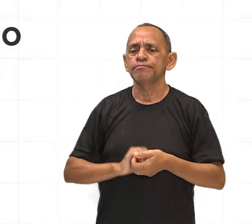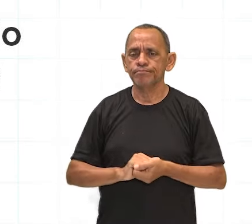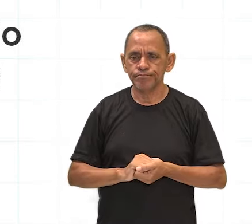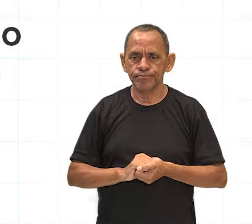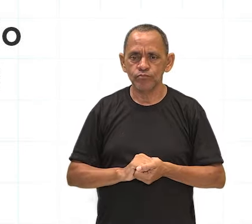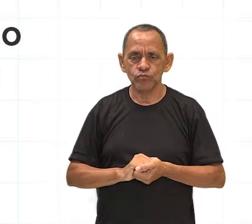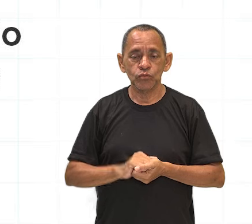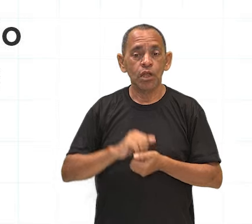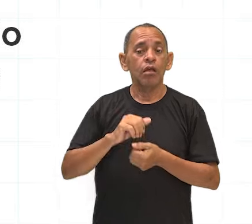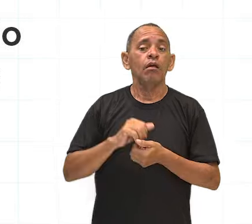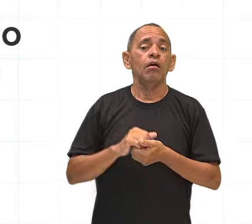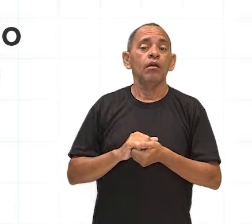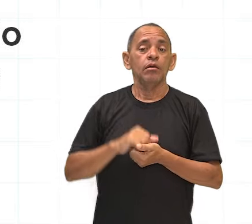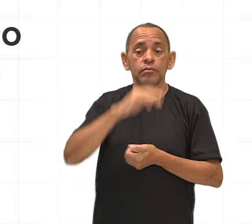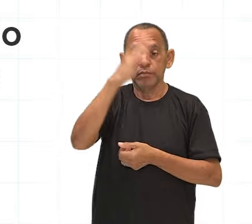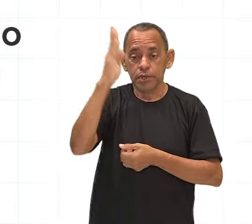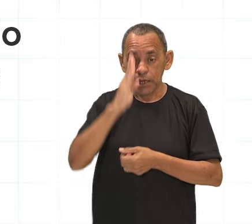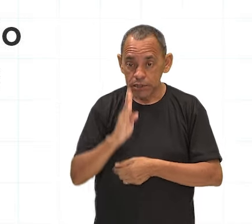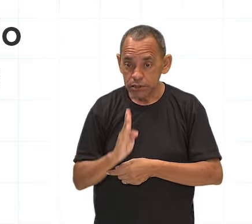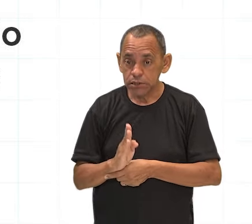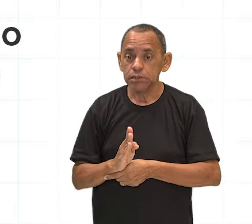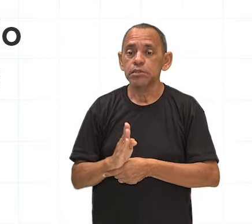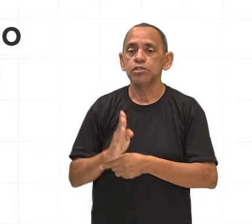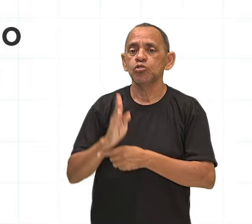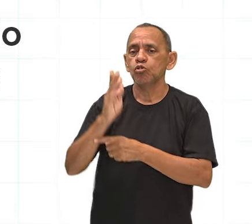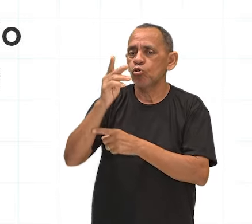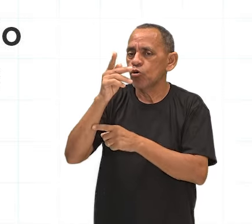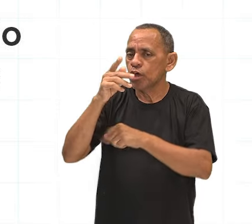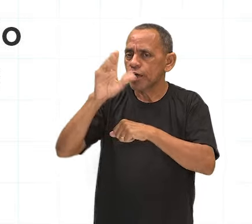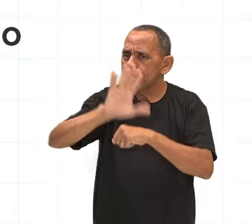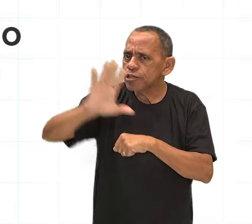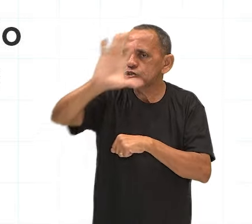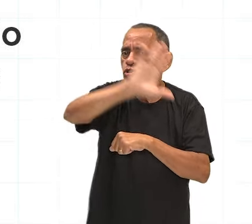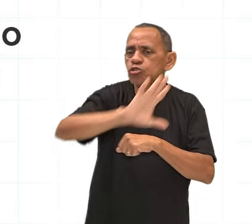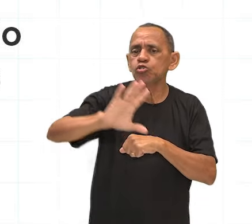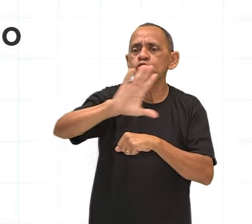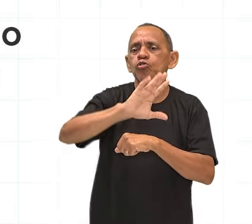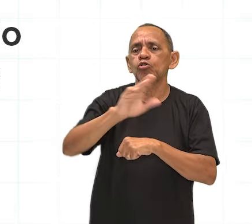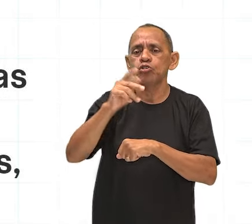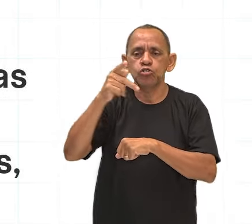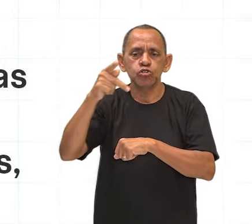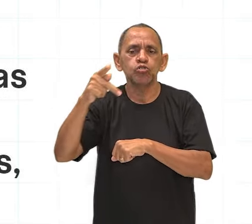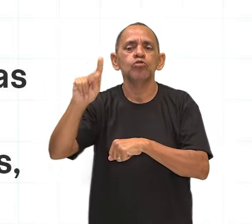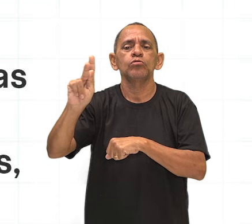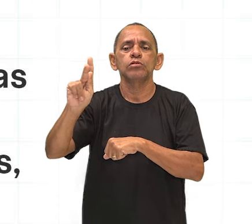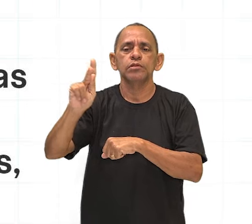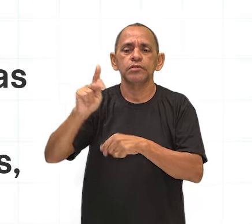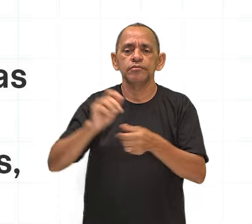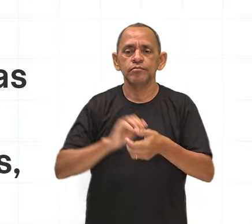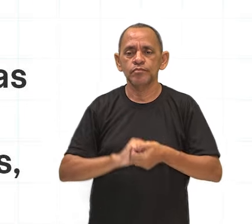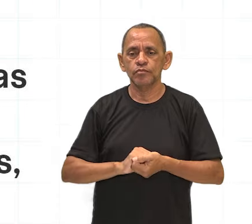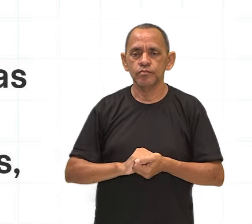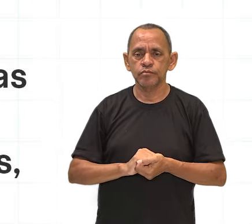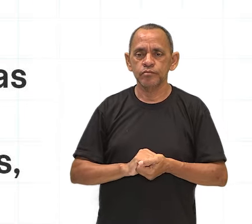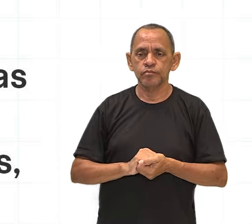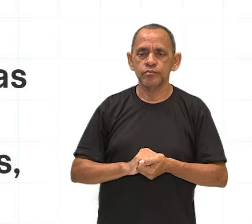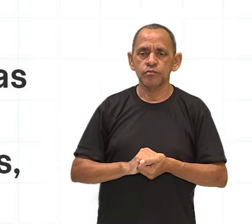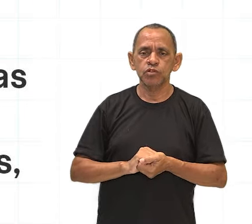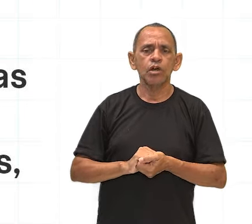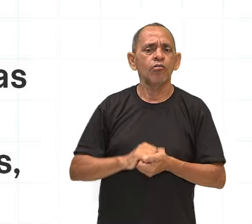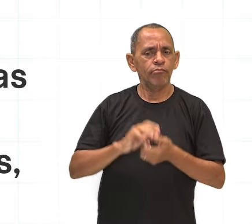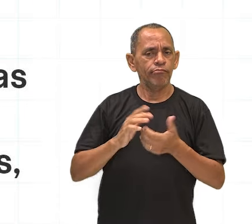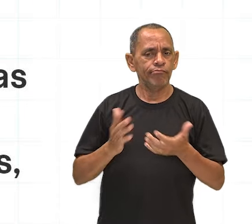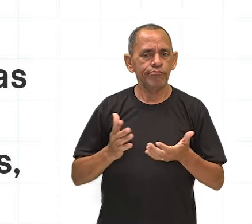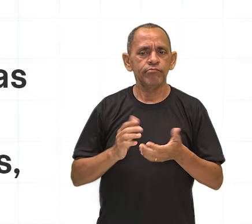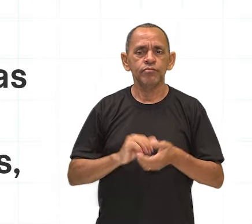regiões do país, né? Aí por todo o Brasil, certo? E essa vegetação da floresta amazônica, ela vai